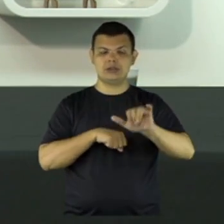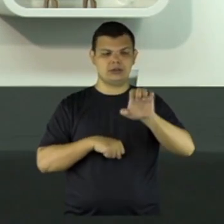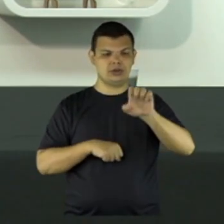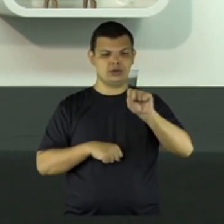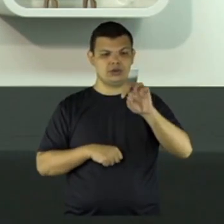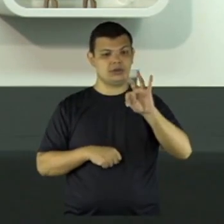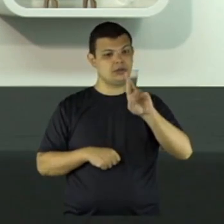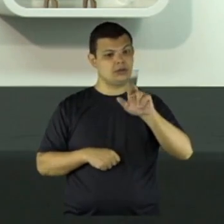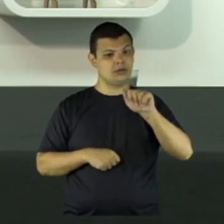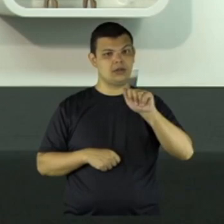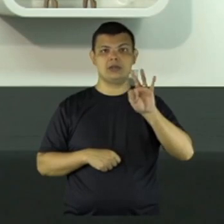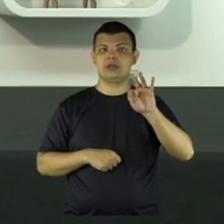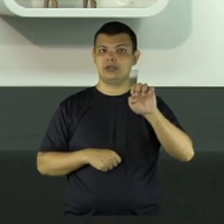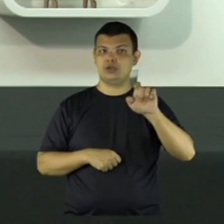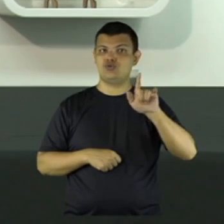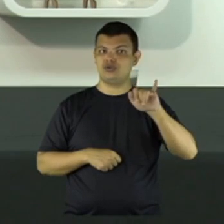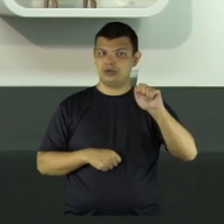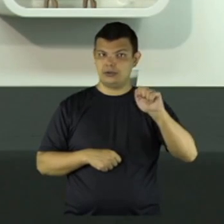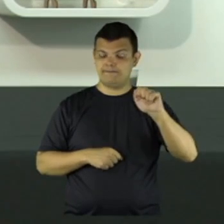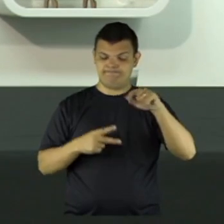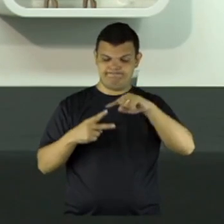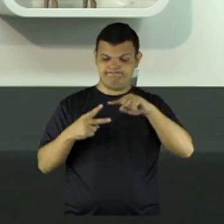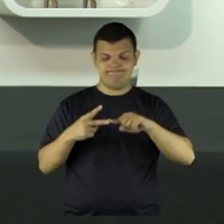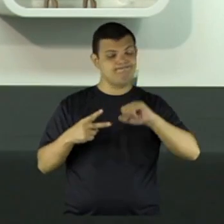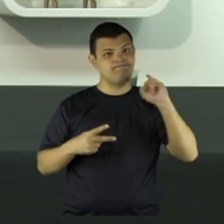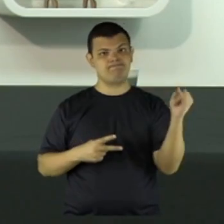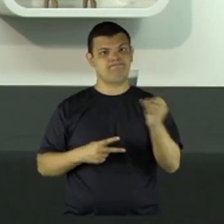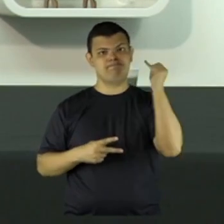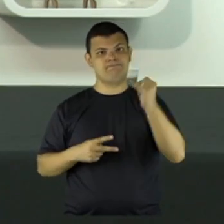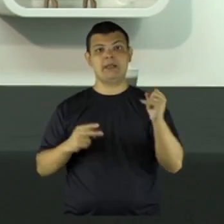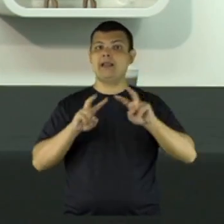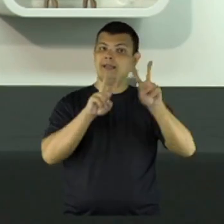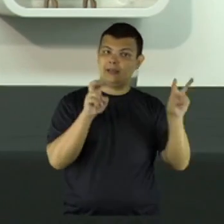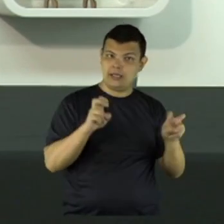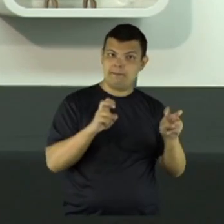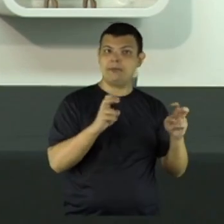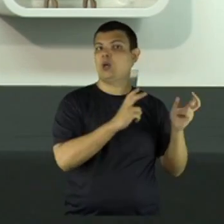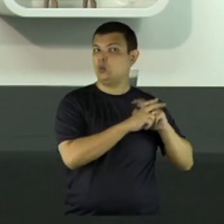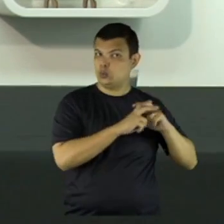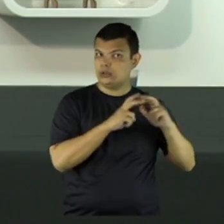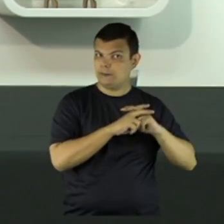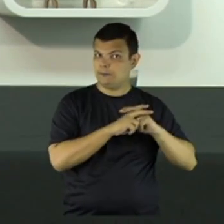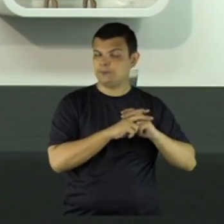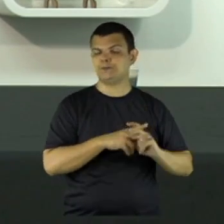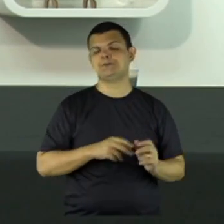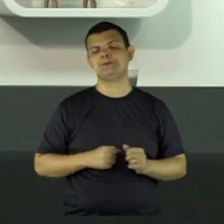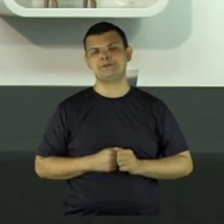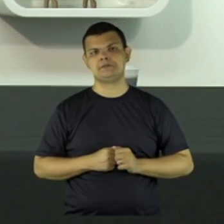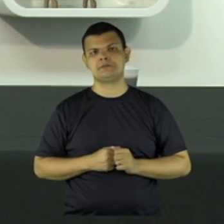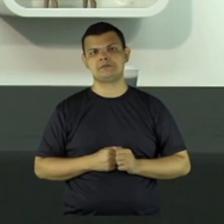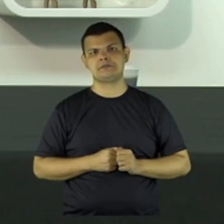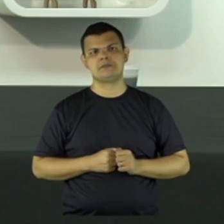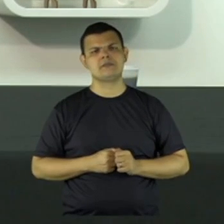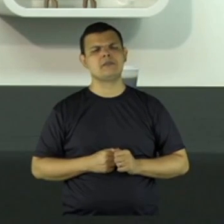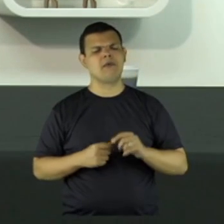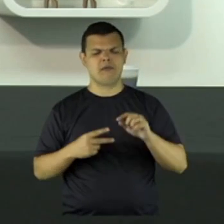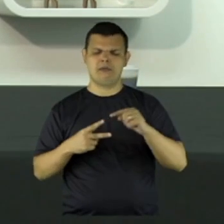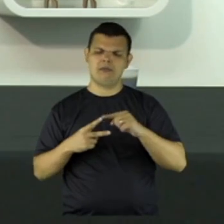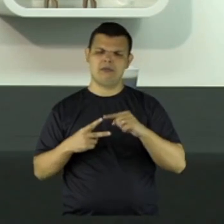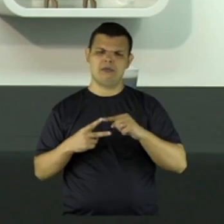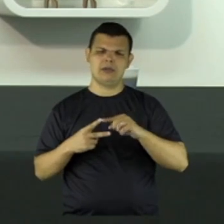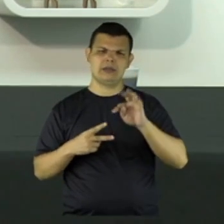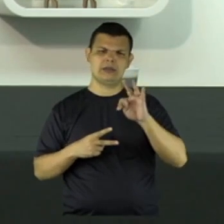tá? São 2 pontos muito importantes quando a gente se fala de luta, tá? Então, o que é a